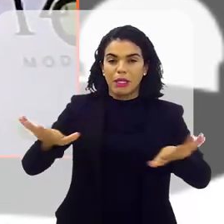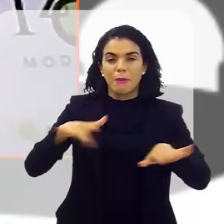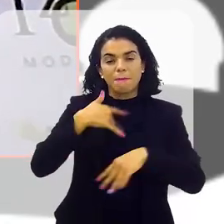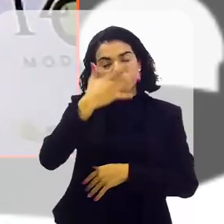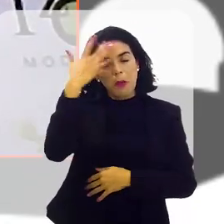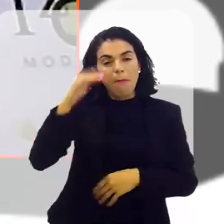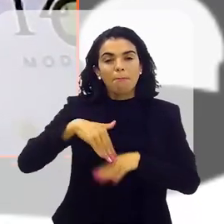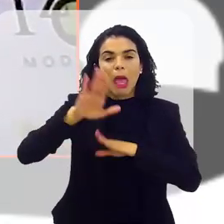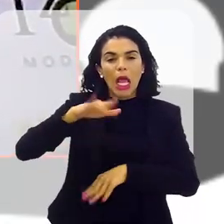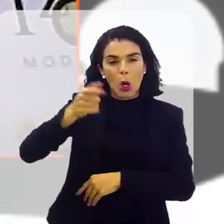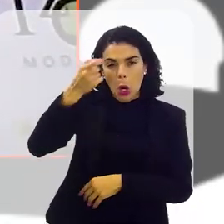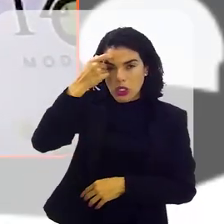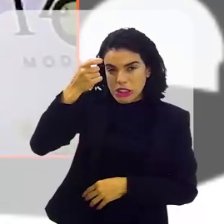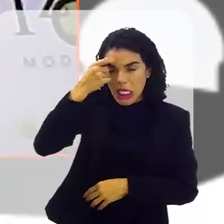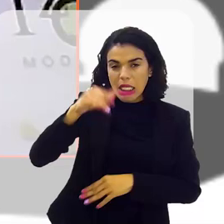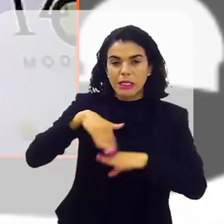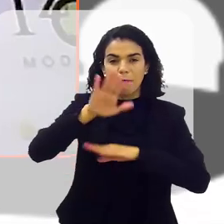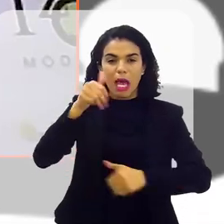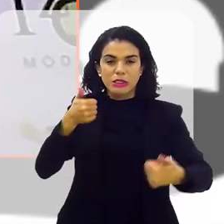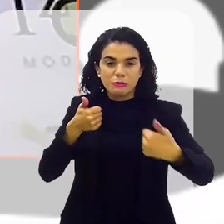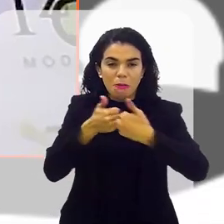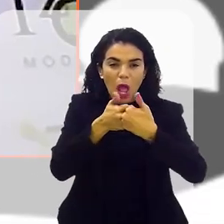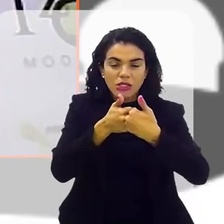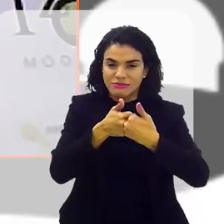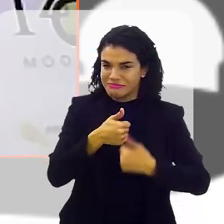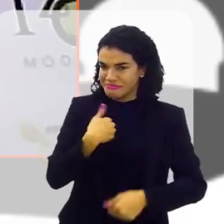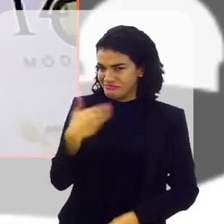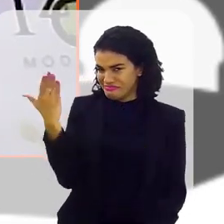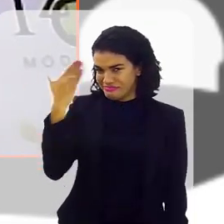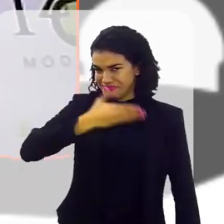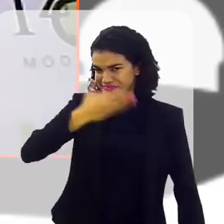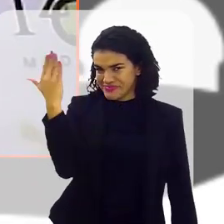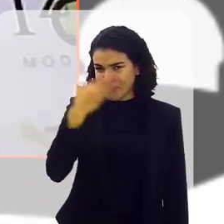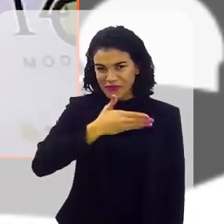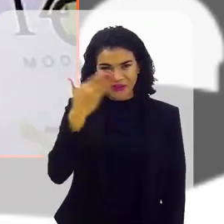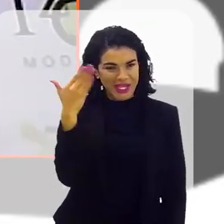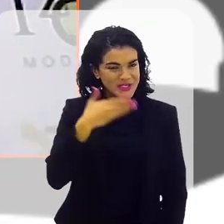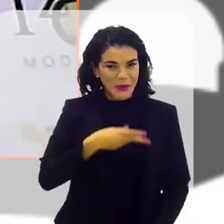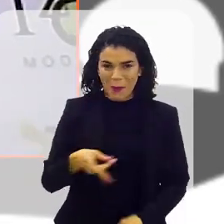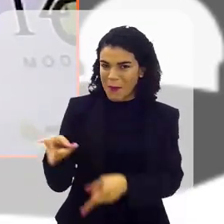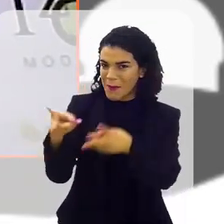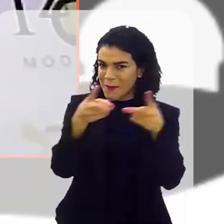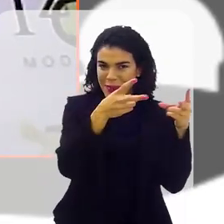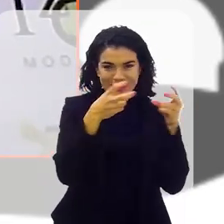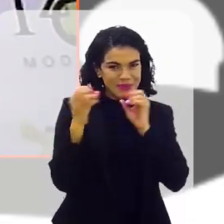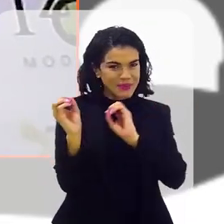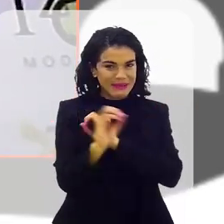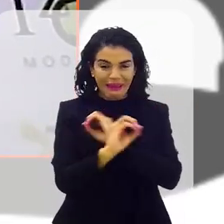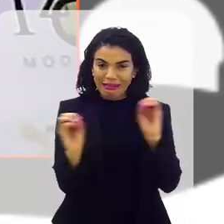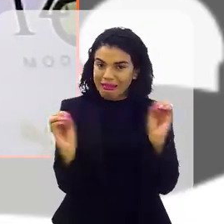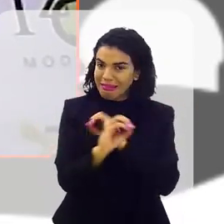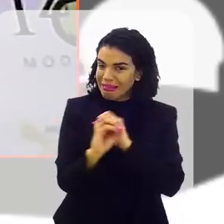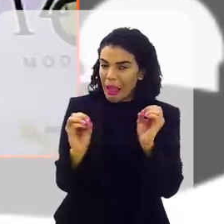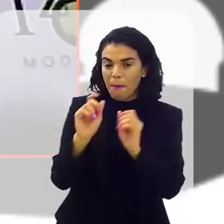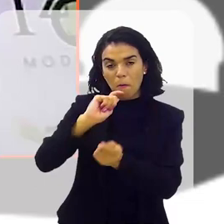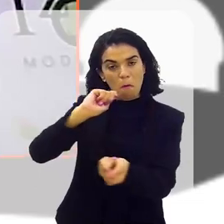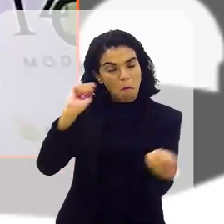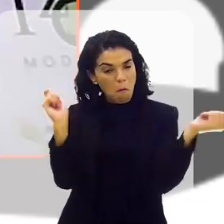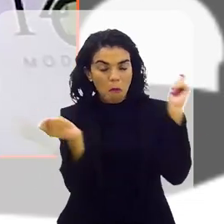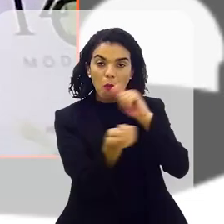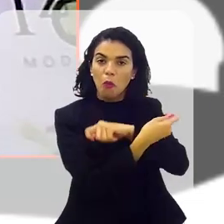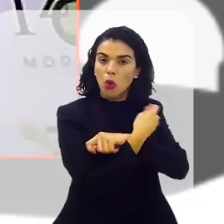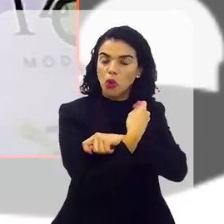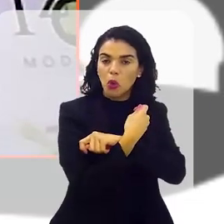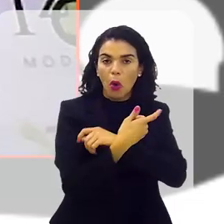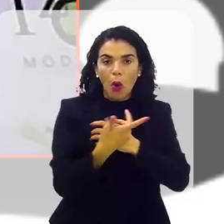as pessoas ficassem mais conscientes mais próximas eu não vejo isso de verdade Sinceramente eu vi que a coisa meio que